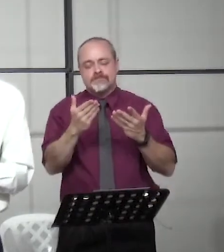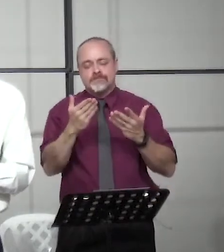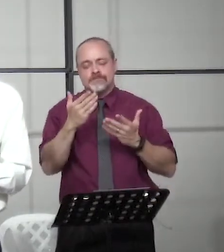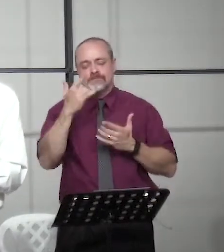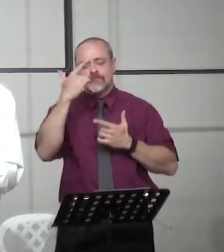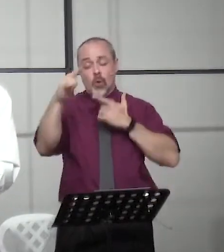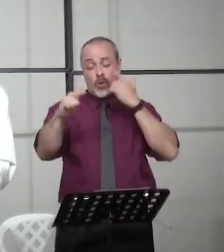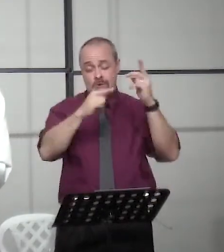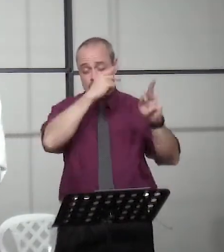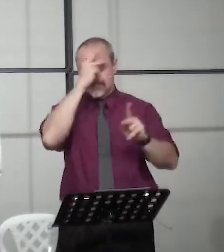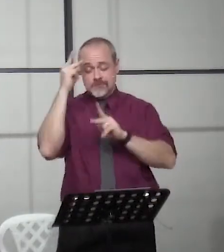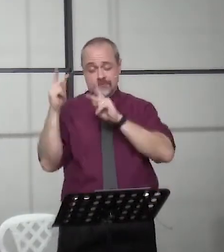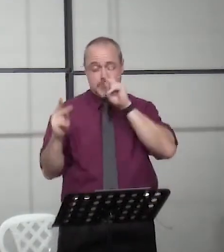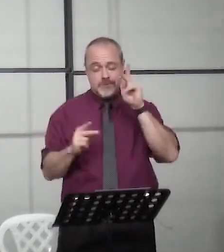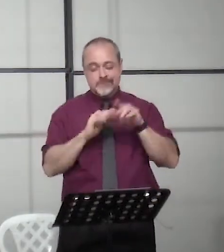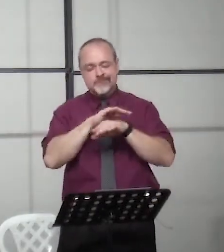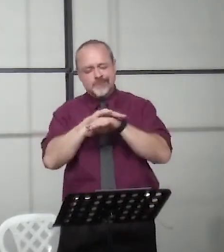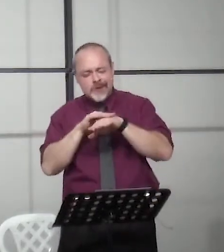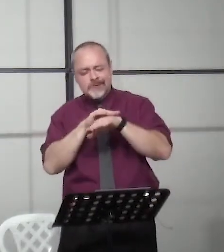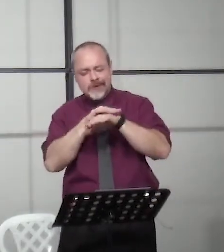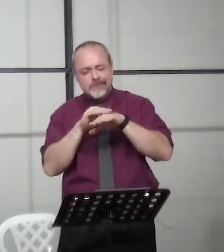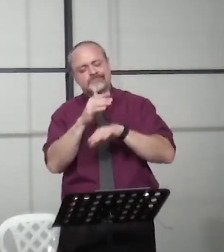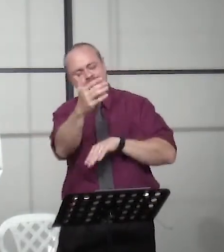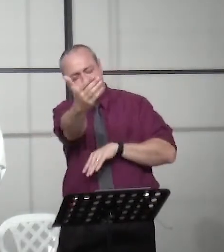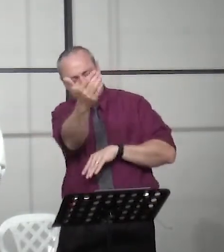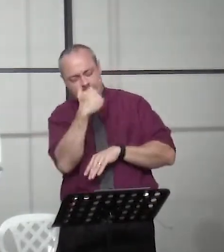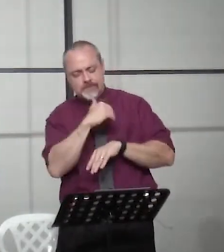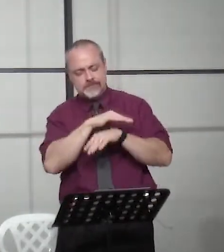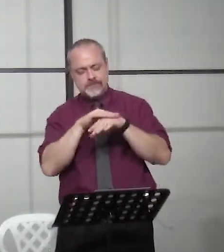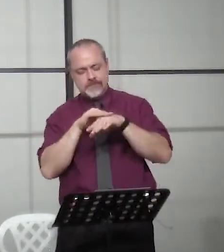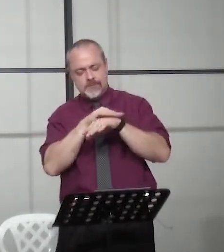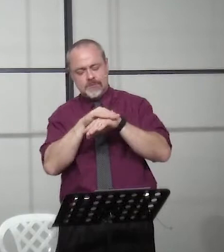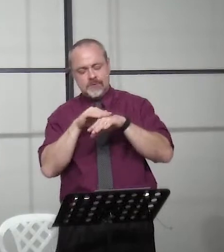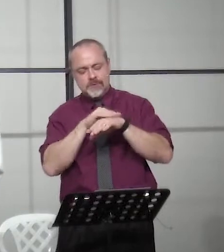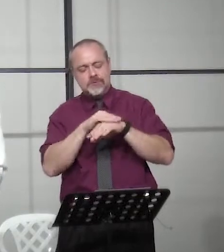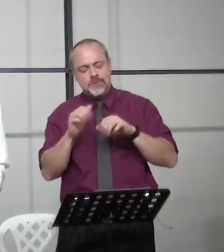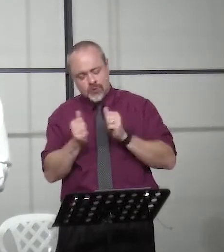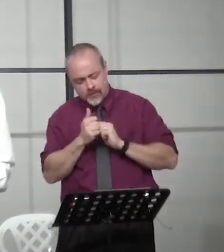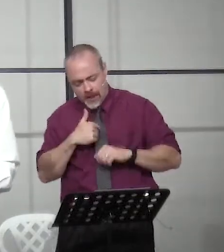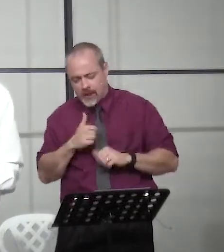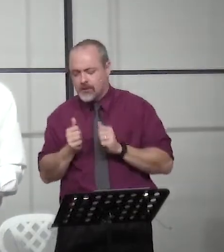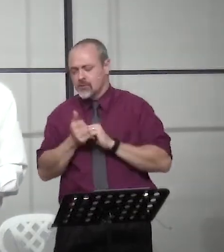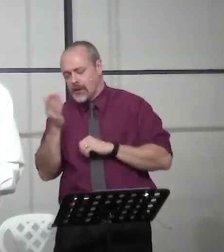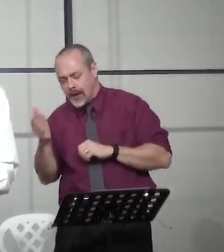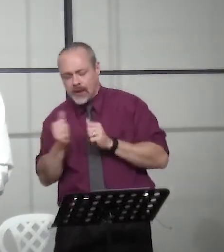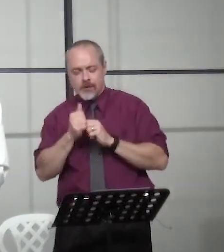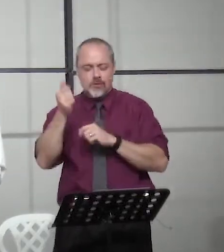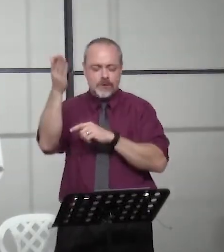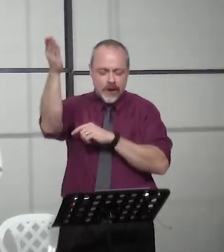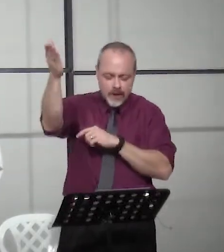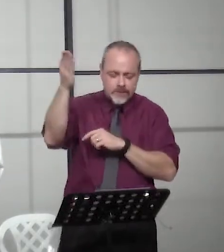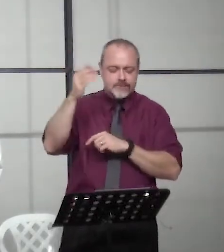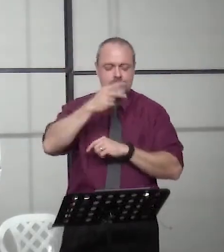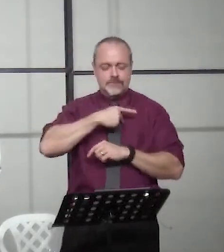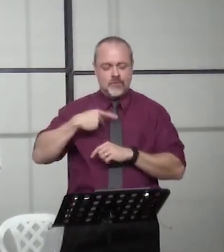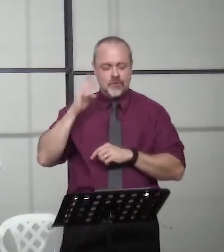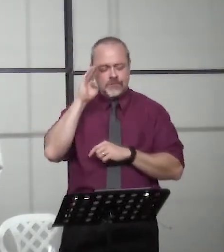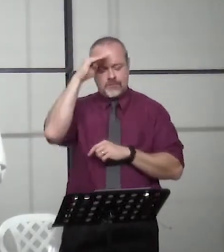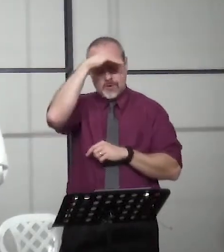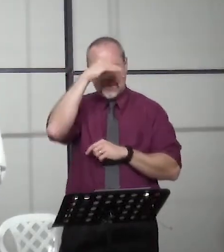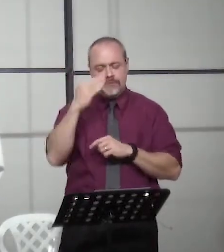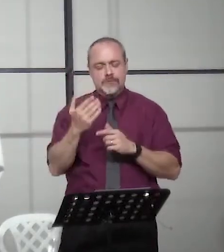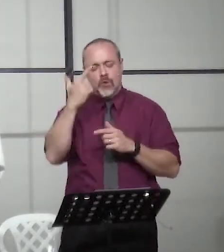precisam de uma conversa com o pastor, para mim, ou para o pastor João, ou para o pastor Brian, para nós